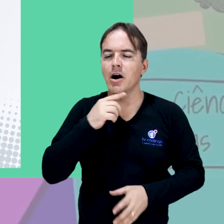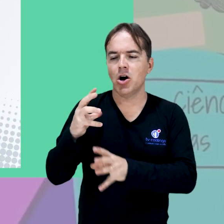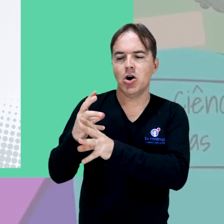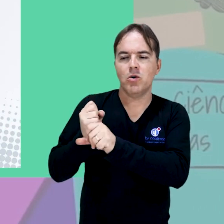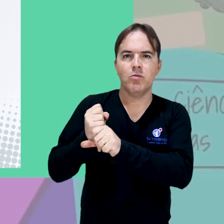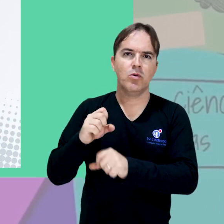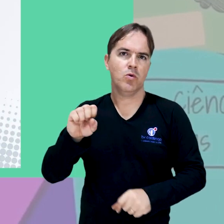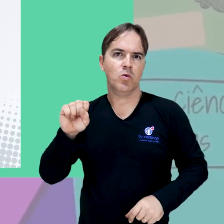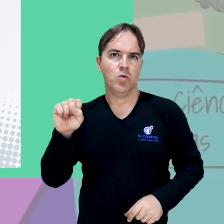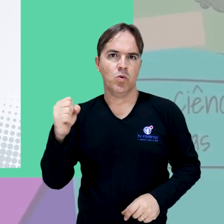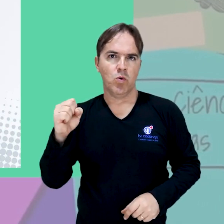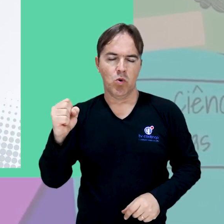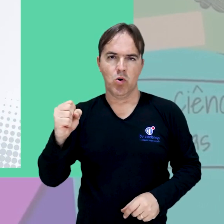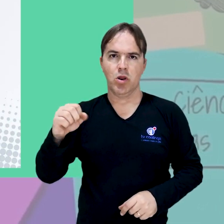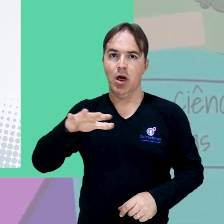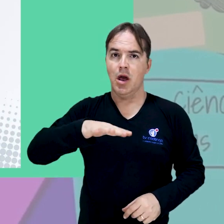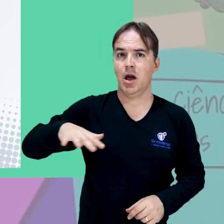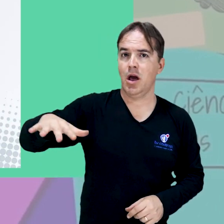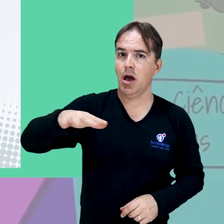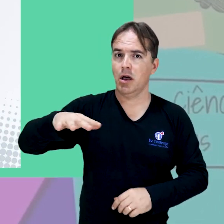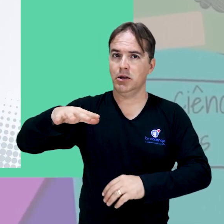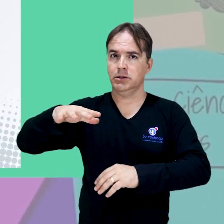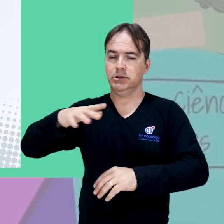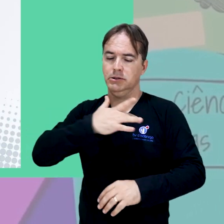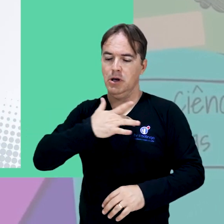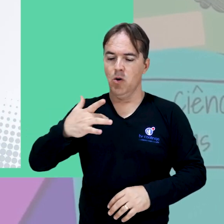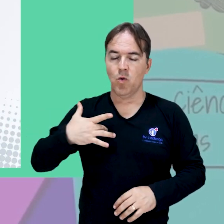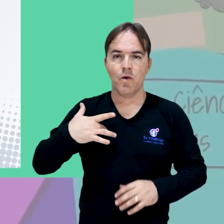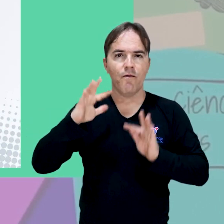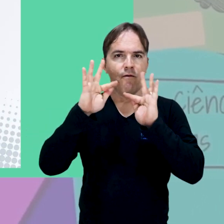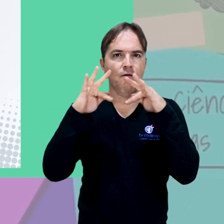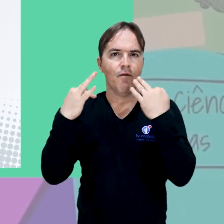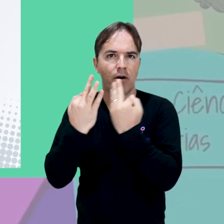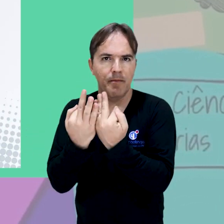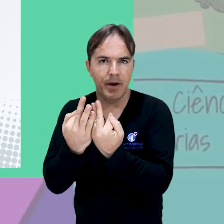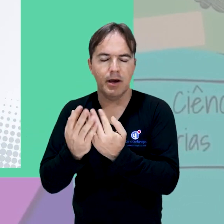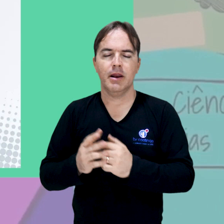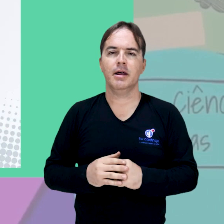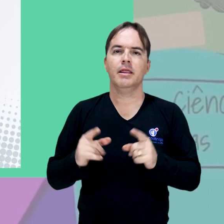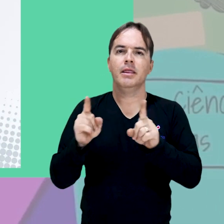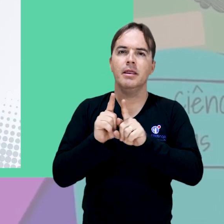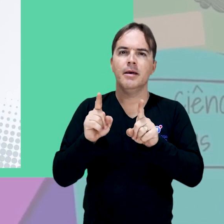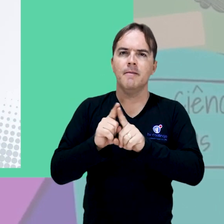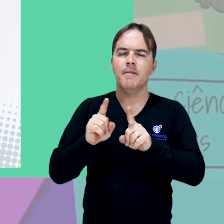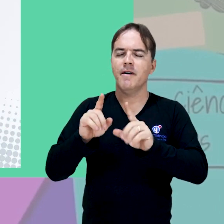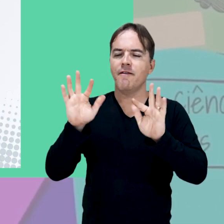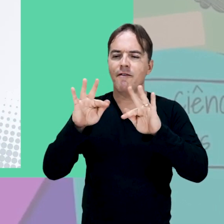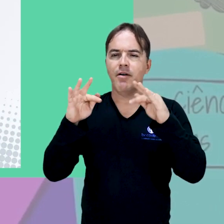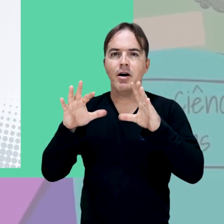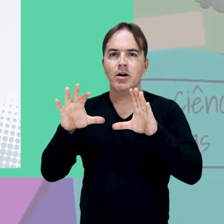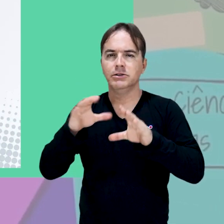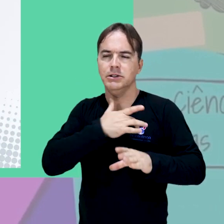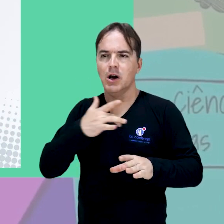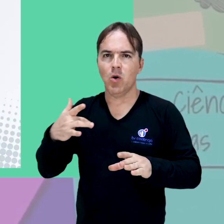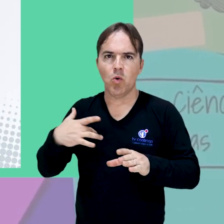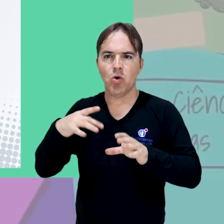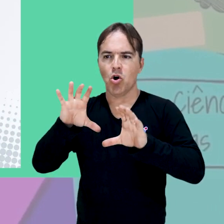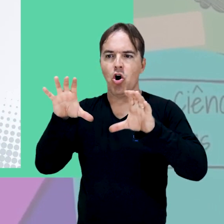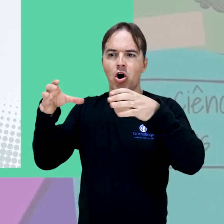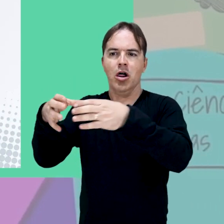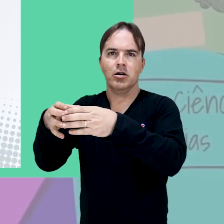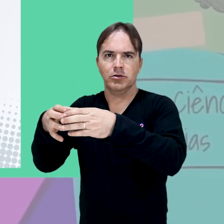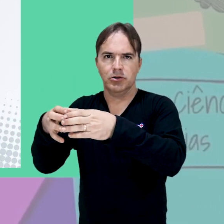multiprofissional em Saúde da Família área de concentração em saúde coletiva com duas vagas para